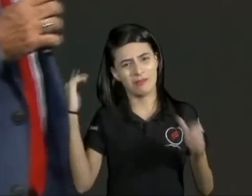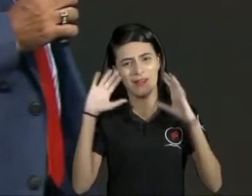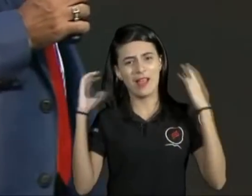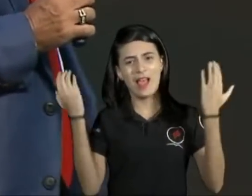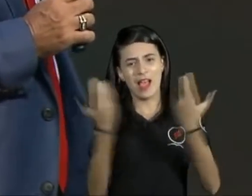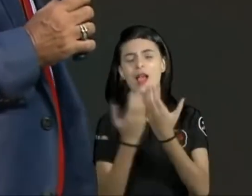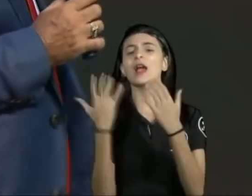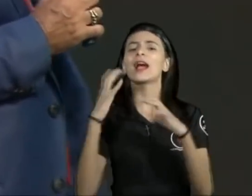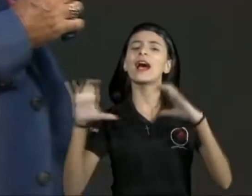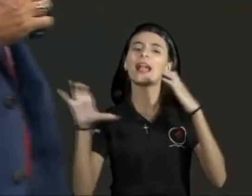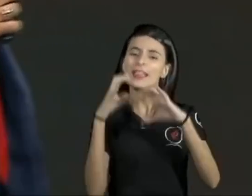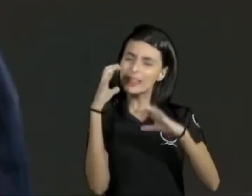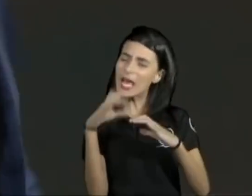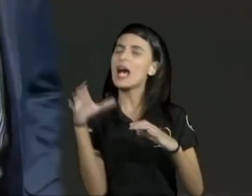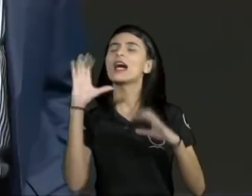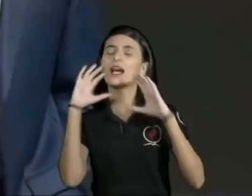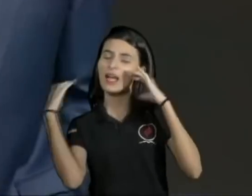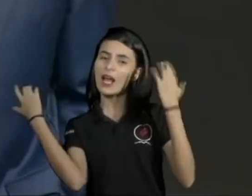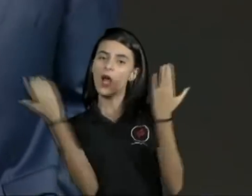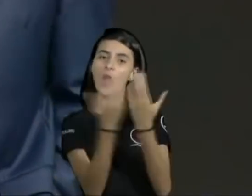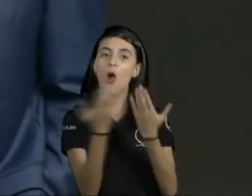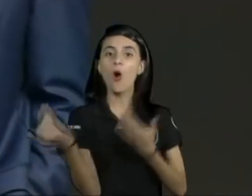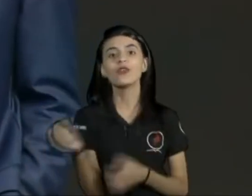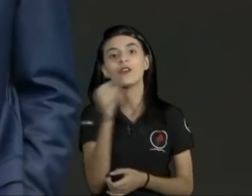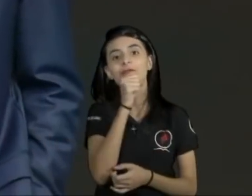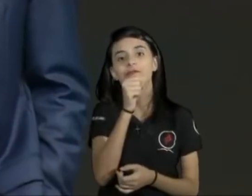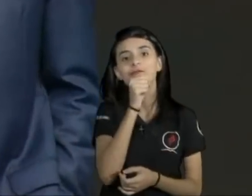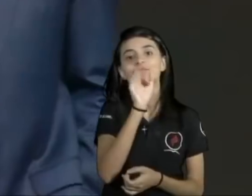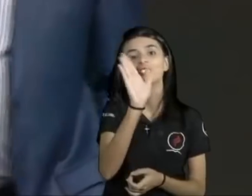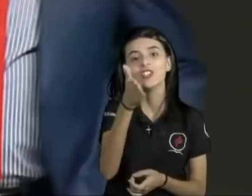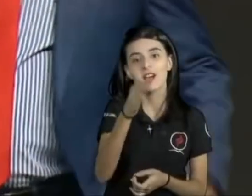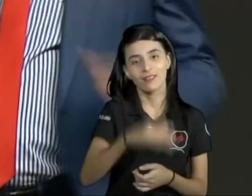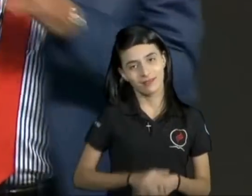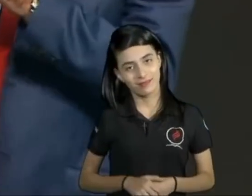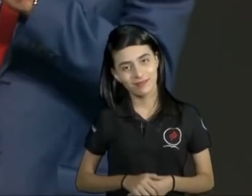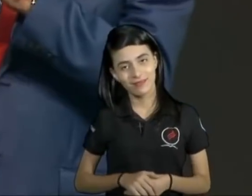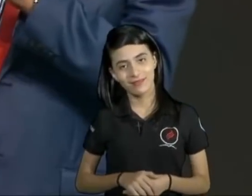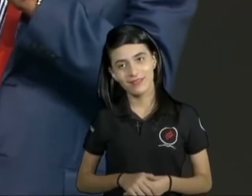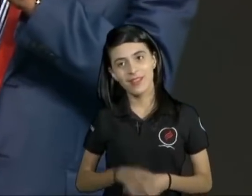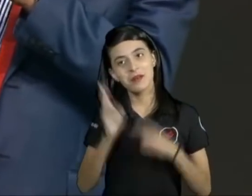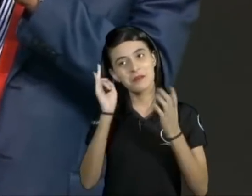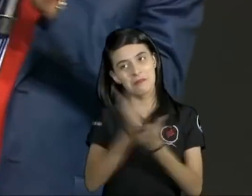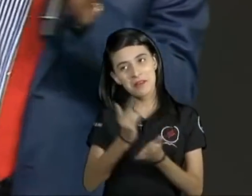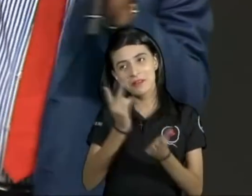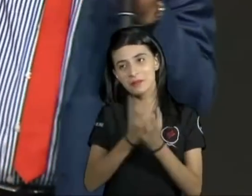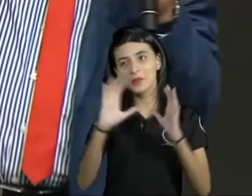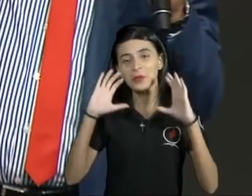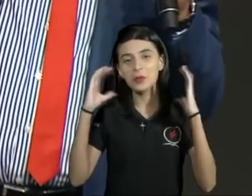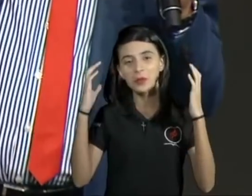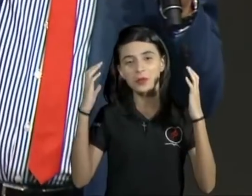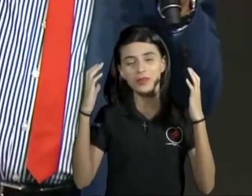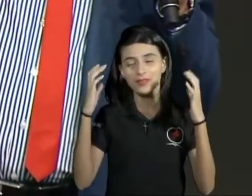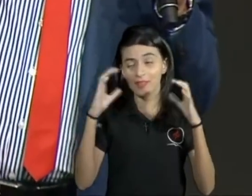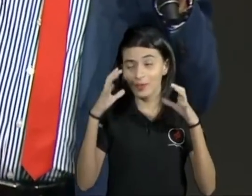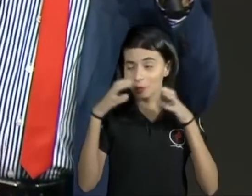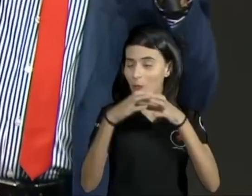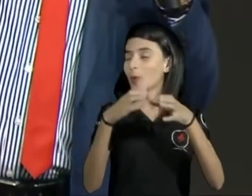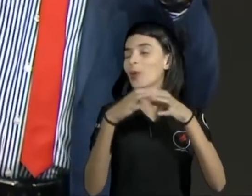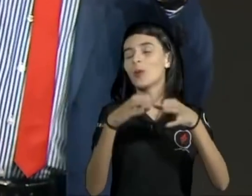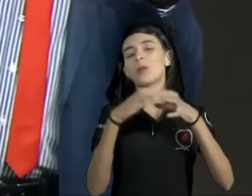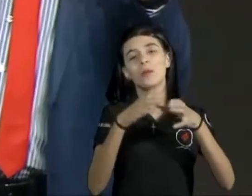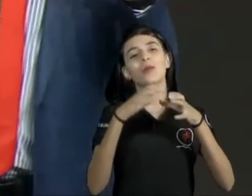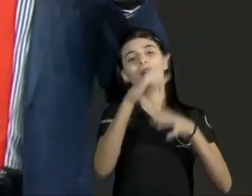cantavam no coral jovem Renascer hoje só avô e avó e ao mesmo grupo que se olhar de Fora